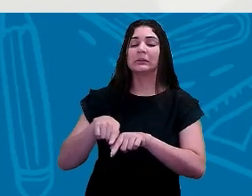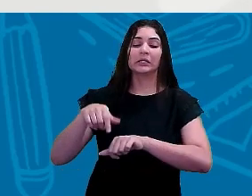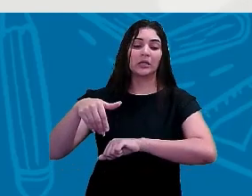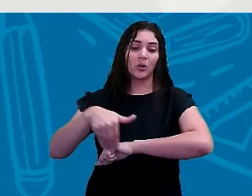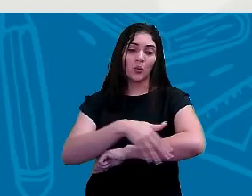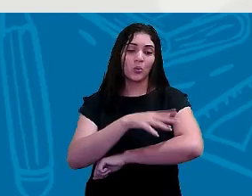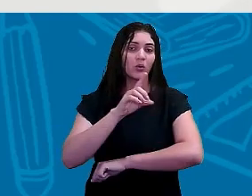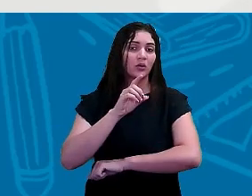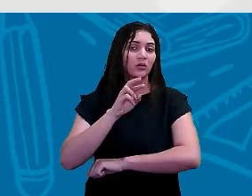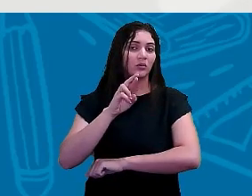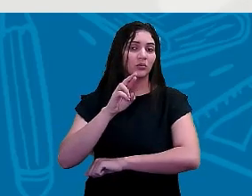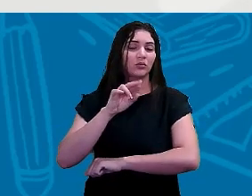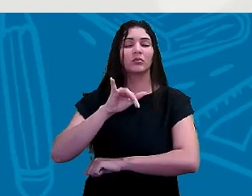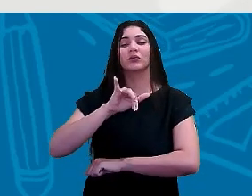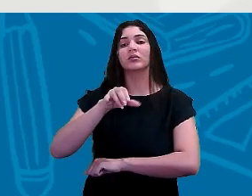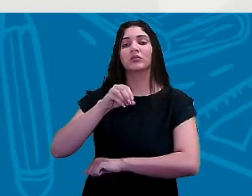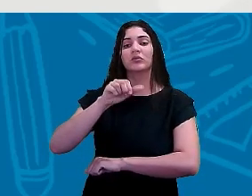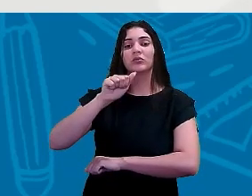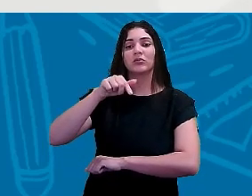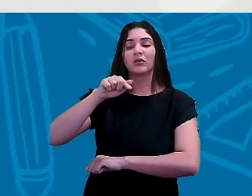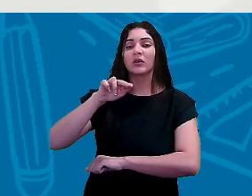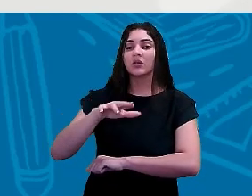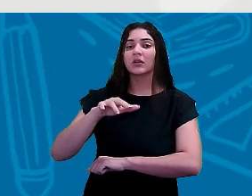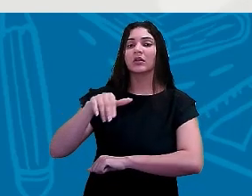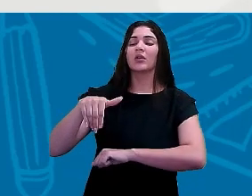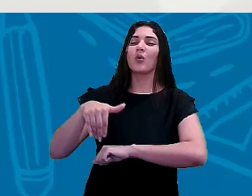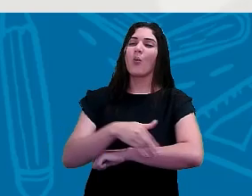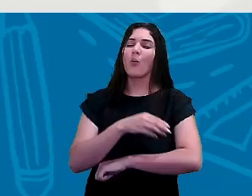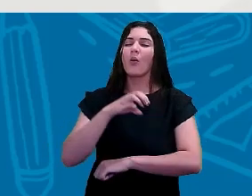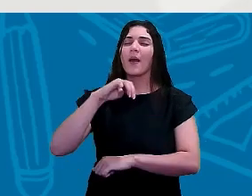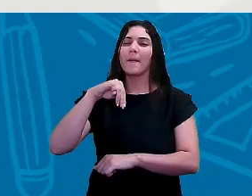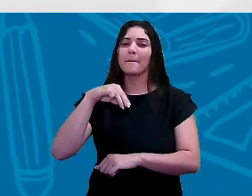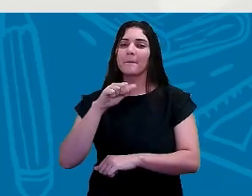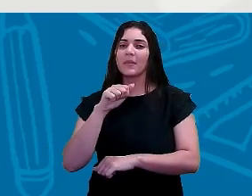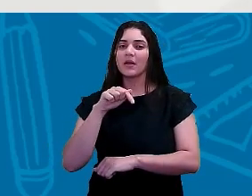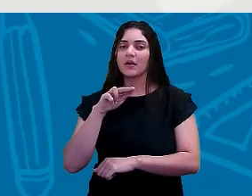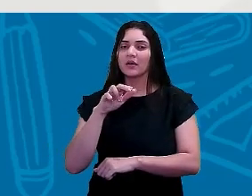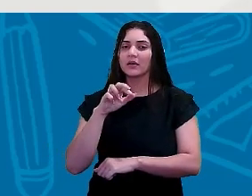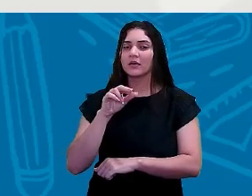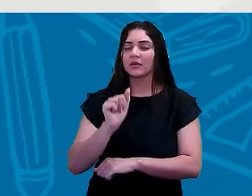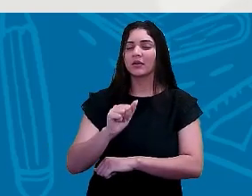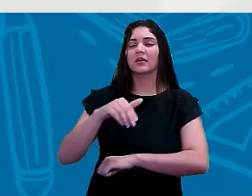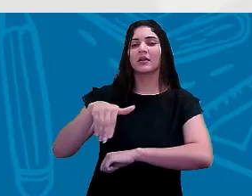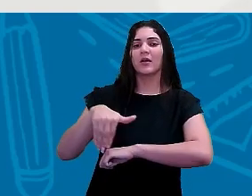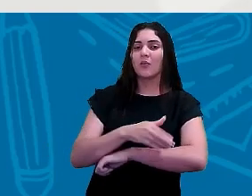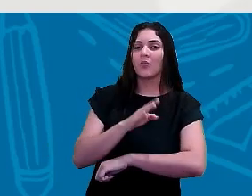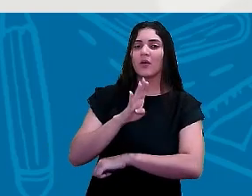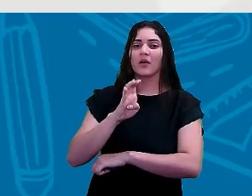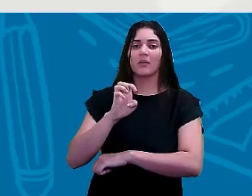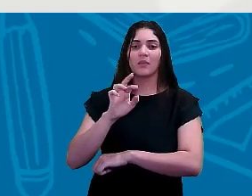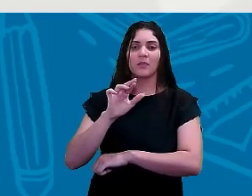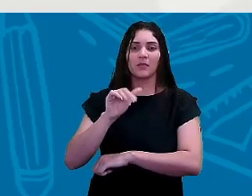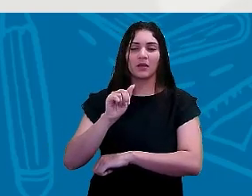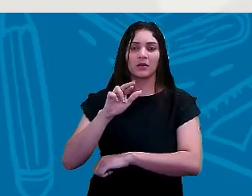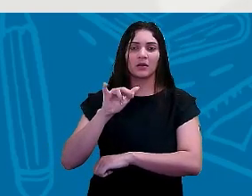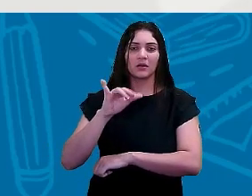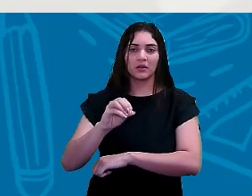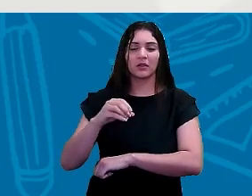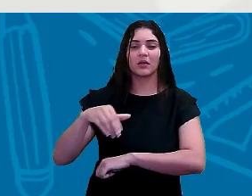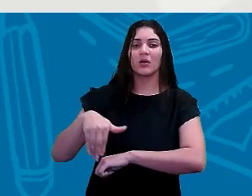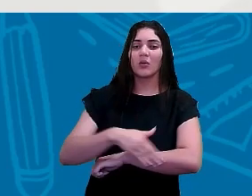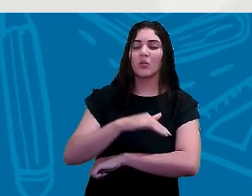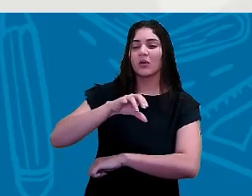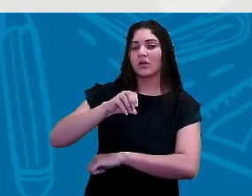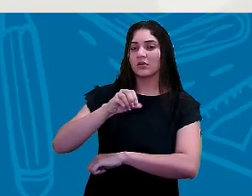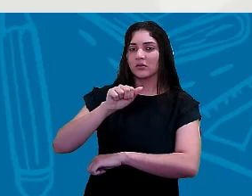Oliveira, temos também Rua Mangueira, Rua Beira Rio, Rua Joaquim Nabuco, Rua Valdinete